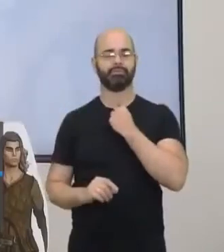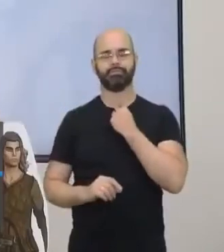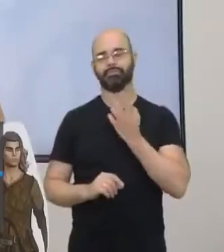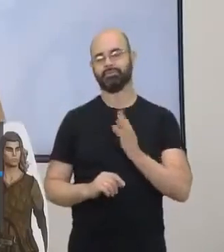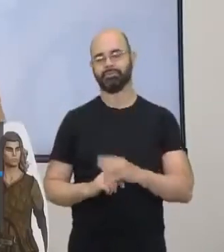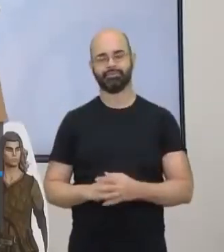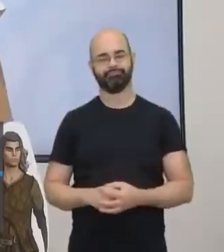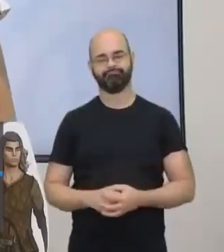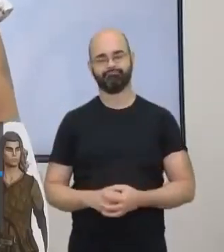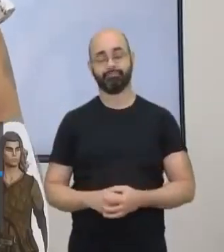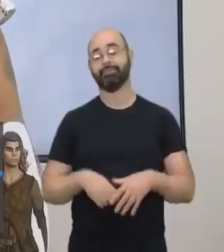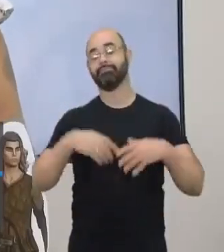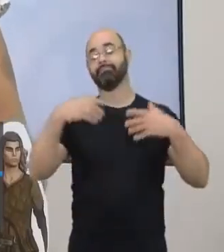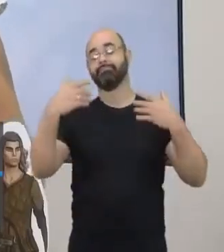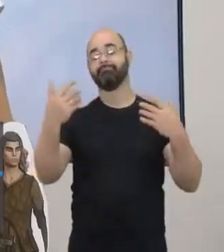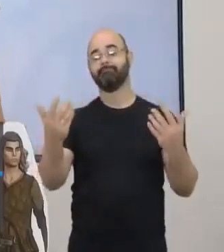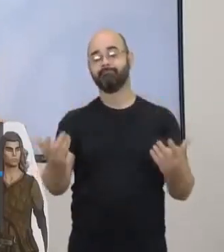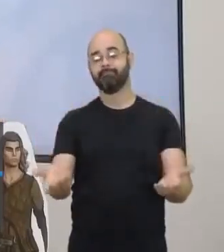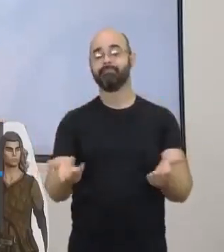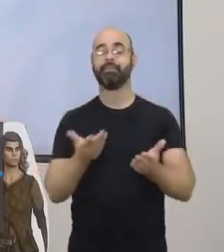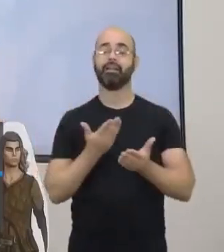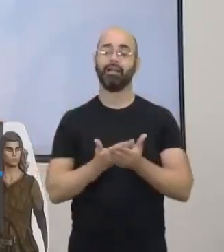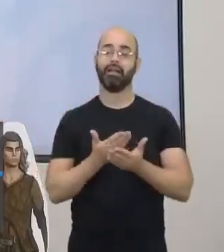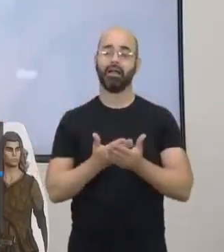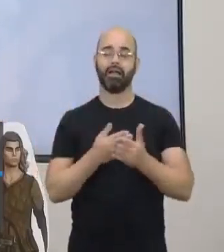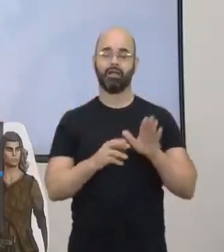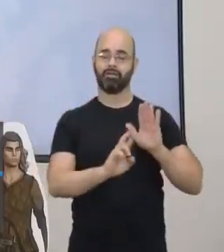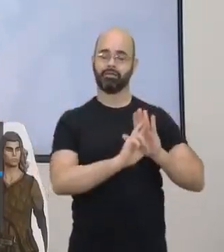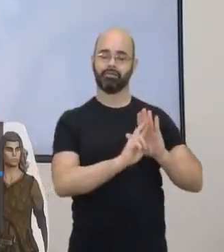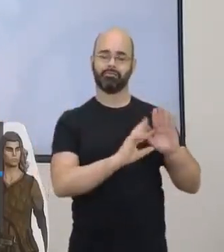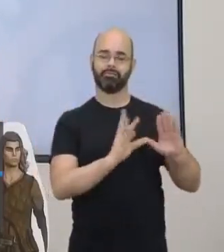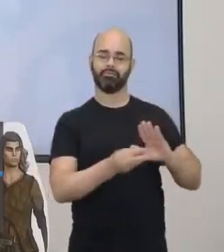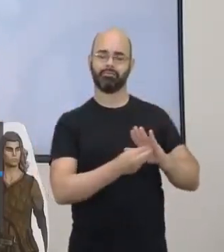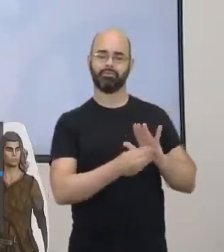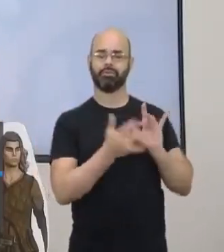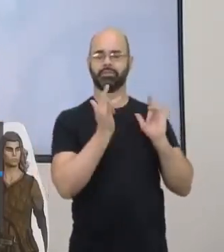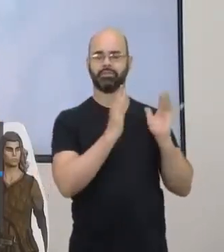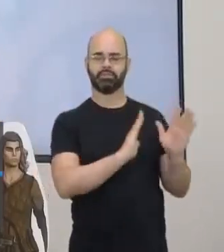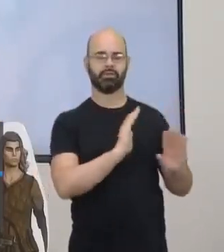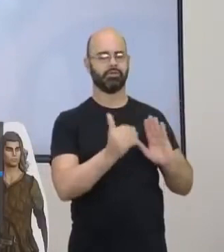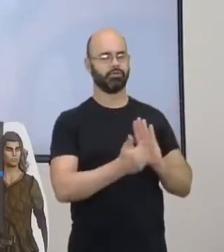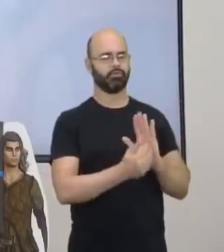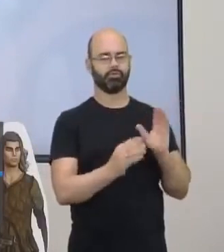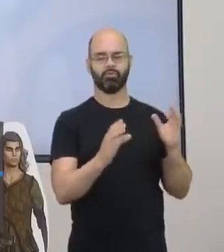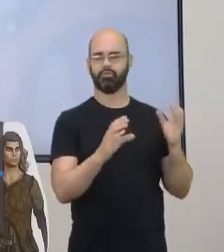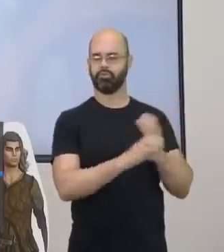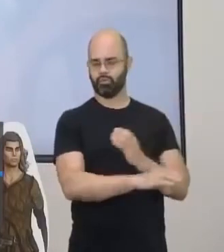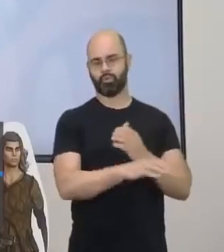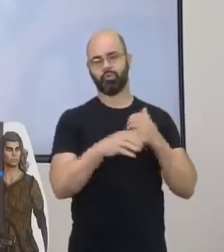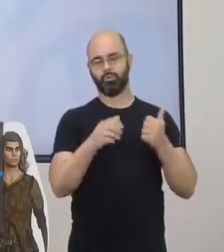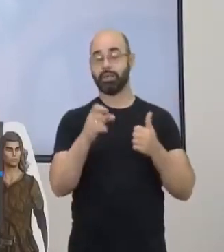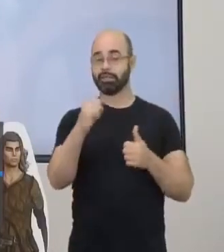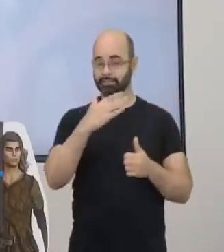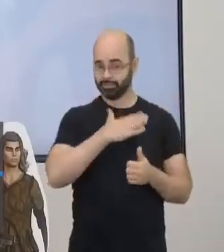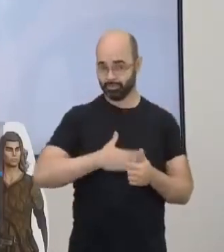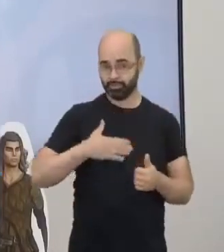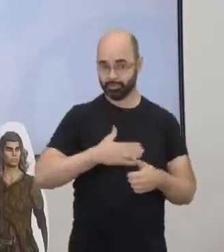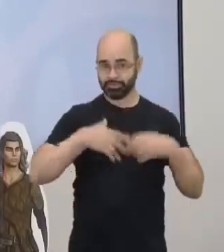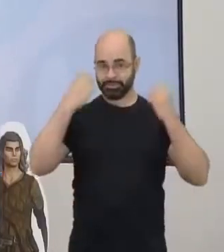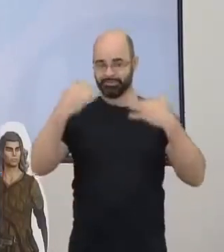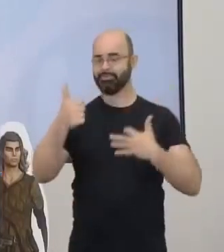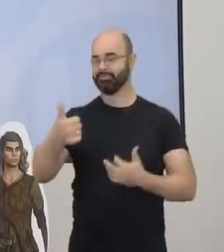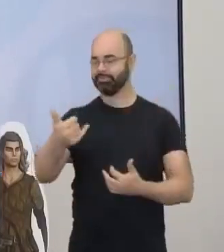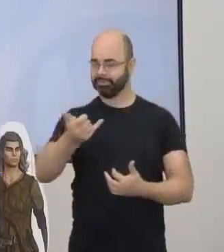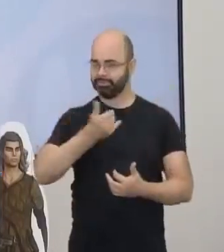toda completinha lá no repositório. Eu peço a gentileza que vocês avaliem a nossa aula agora no finalzinho. O que vocês gostaram, pontuem. O que vocês